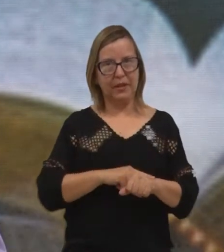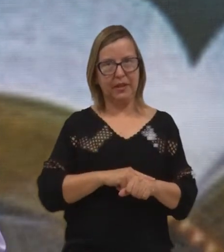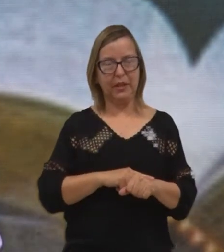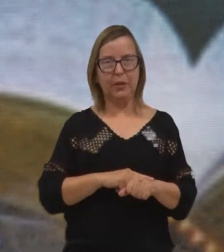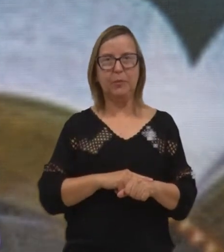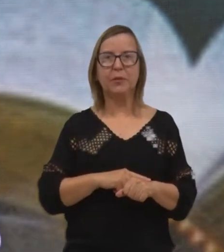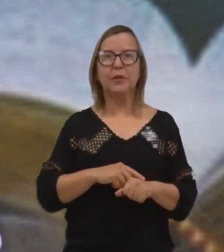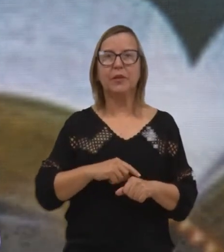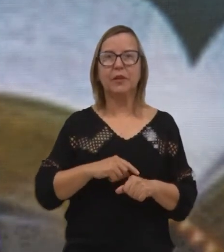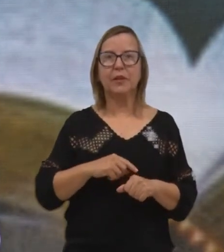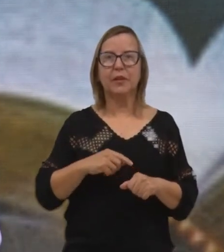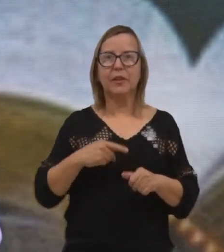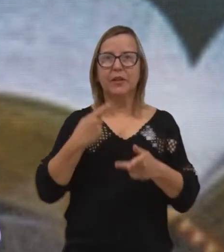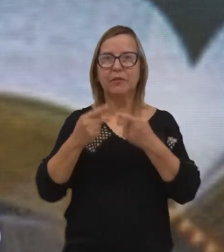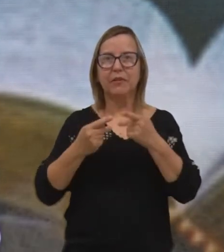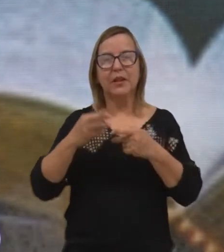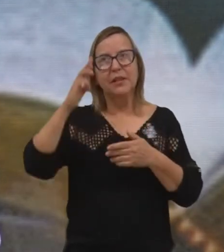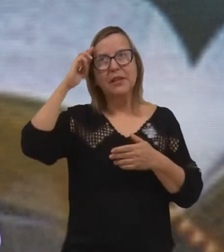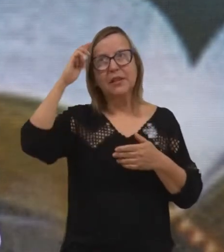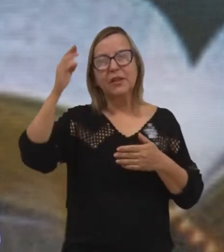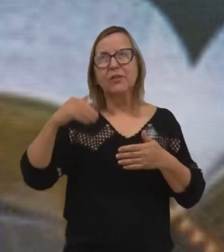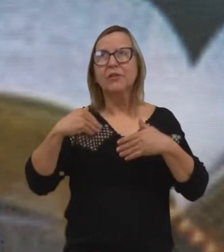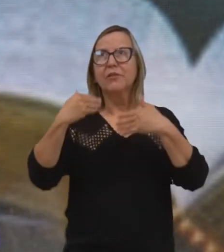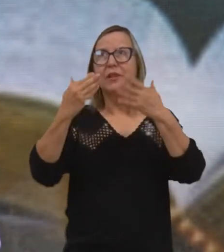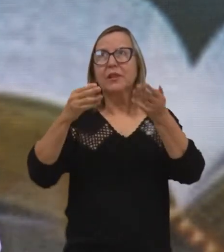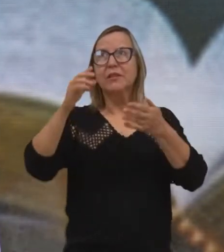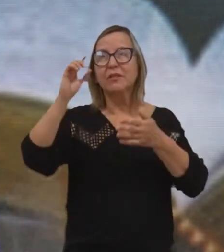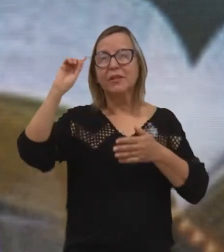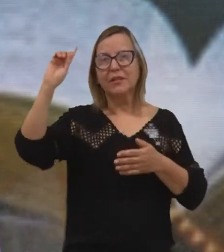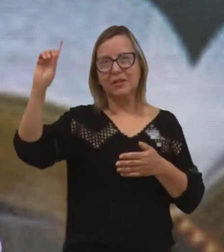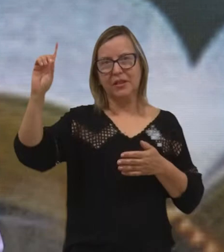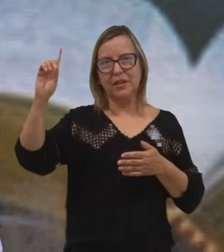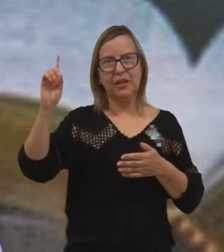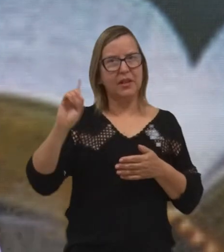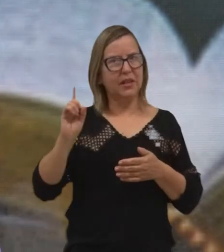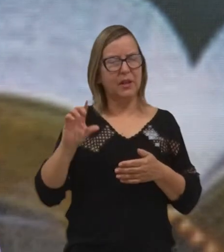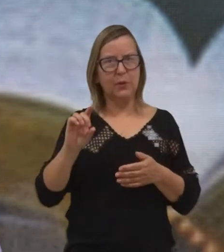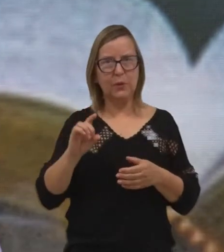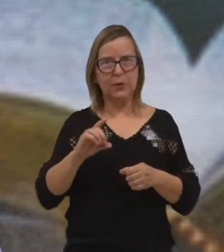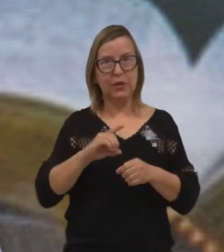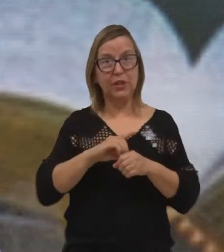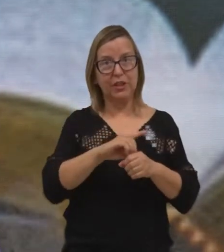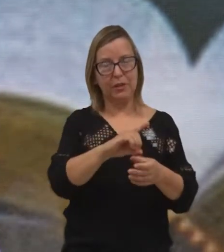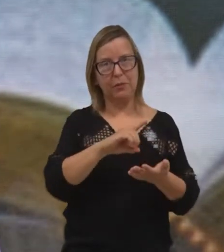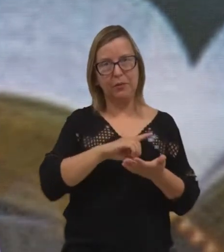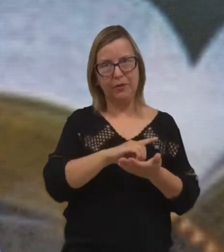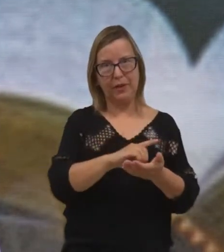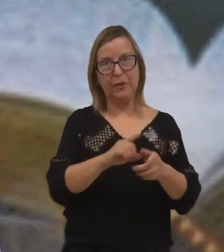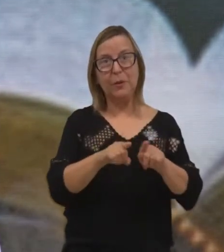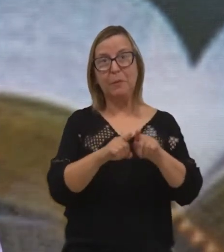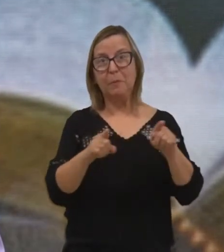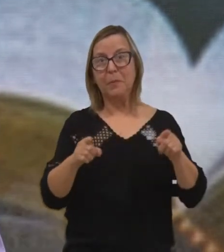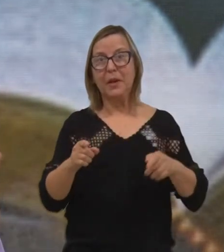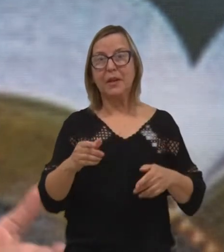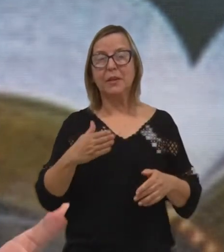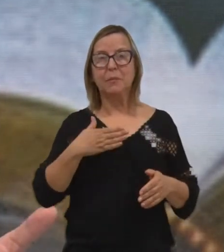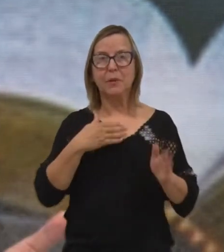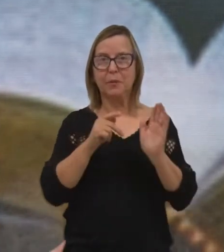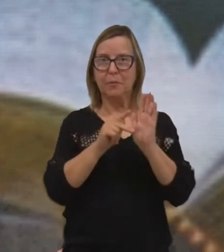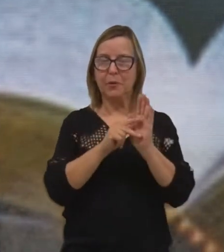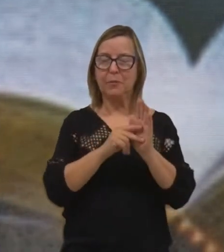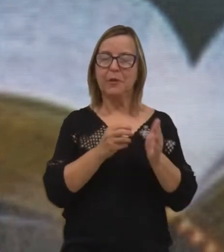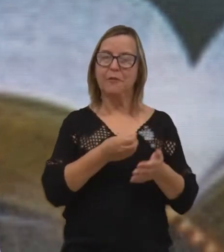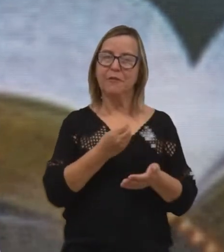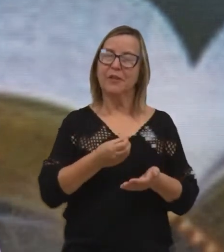eu consagro ao Senhor. Não somente os dízimos e ofertas, mas a minha vida eu consagro ao Senhor. E aqui na